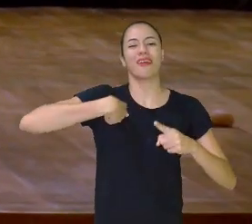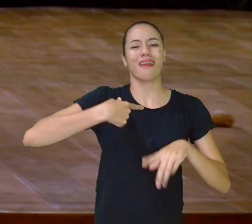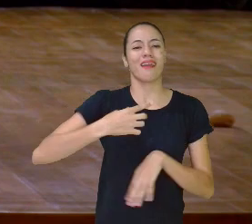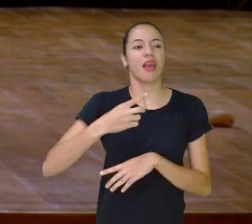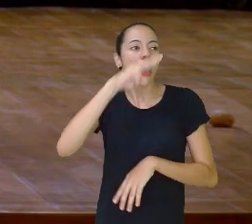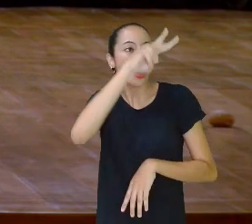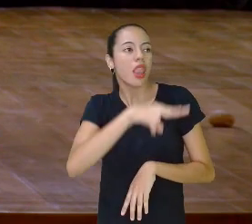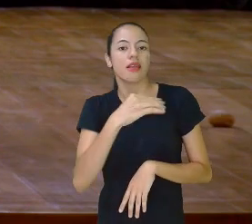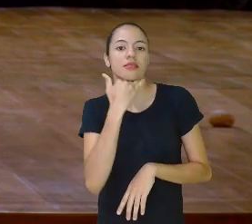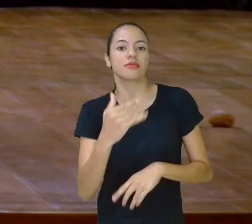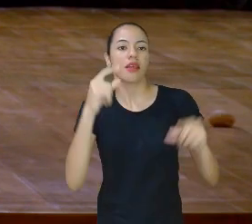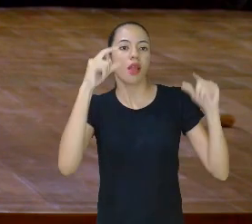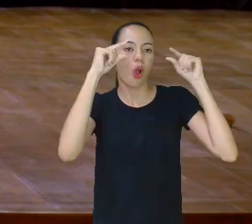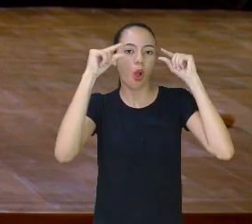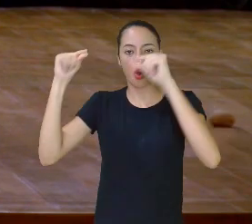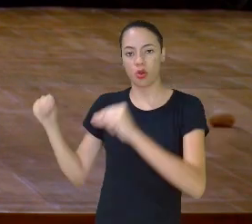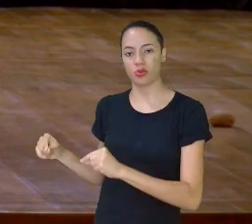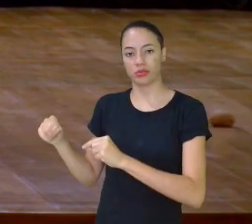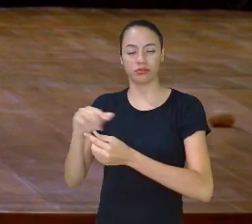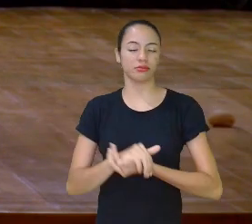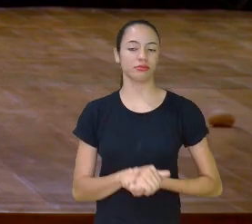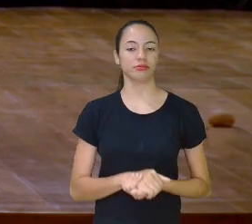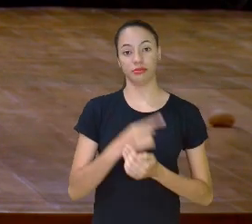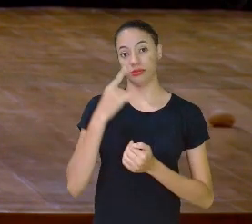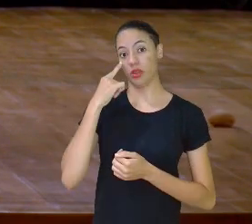Tá aqui, ó.